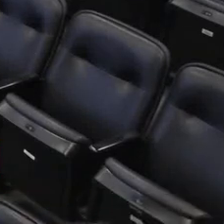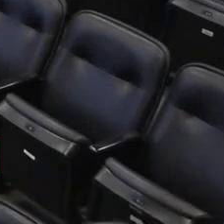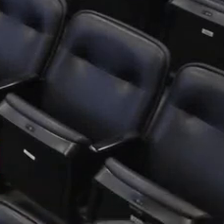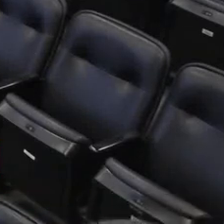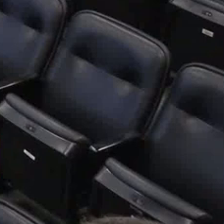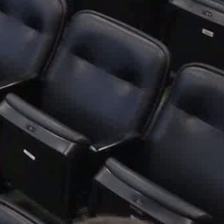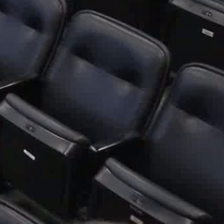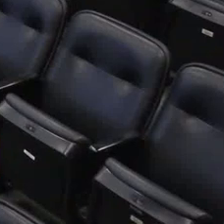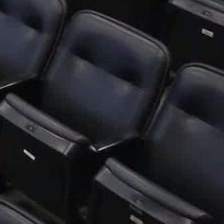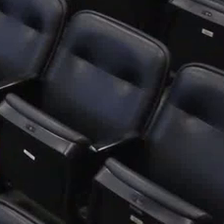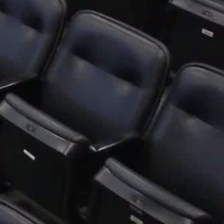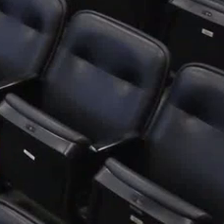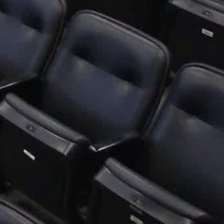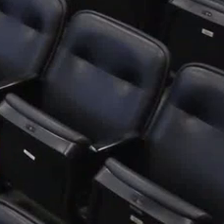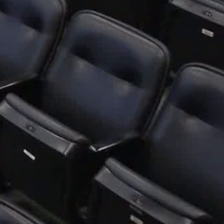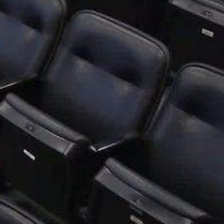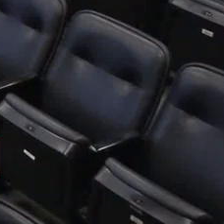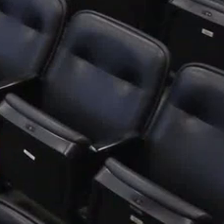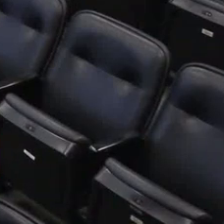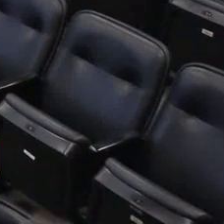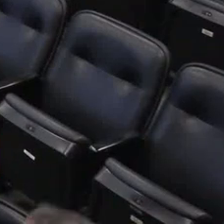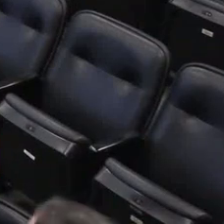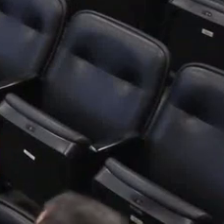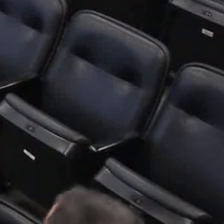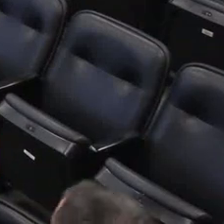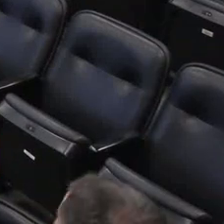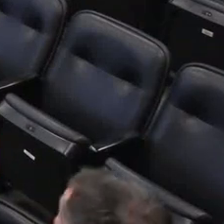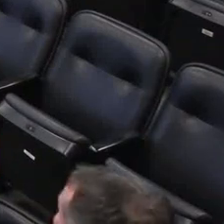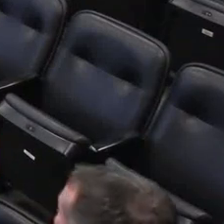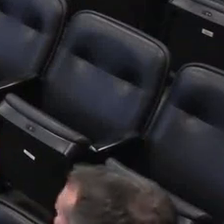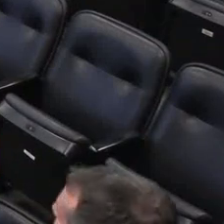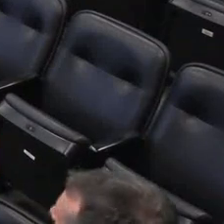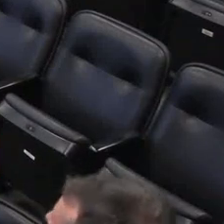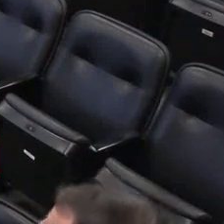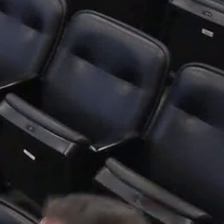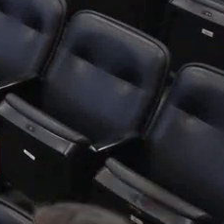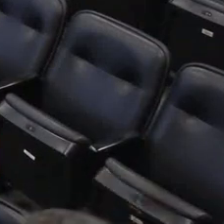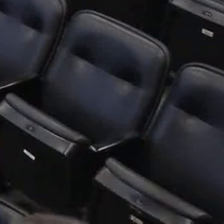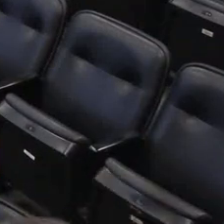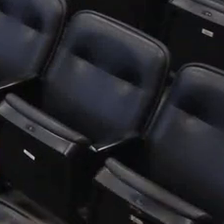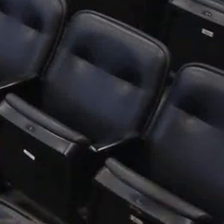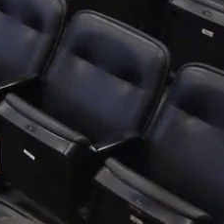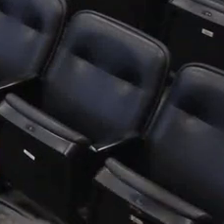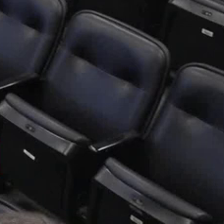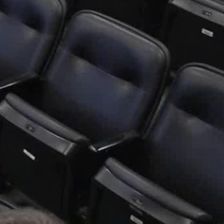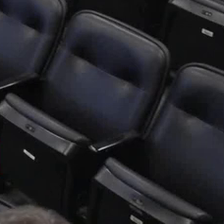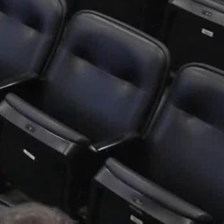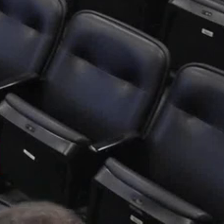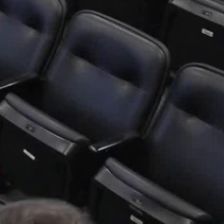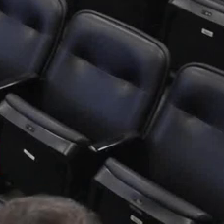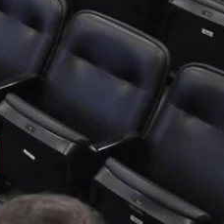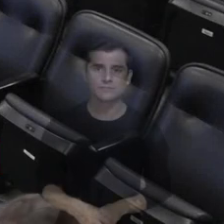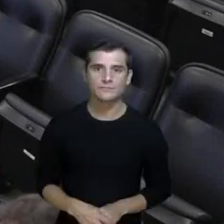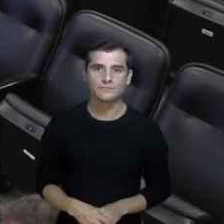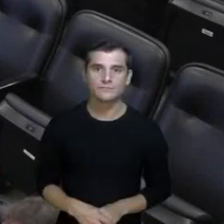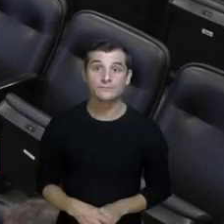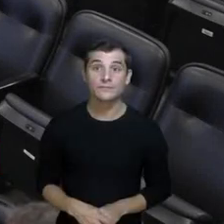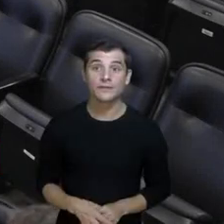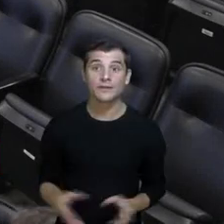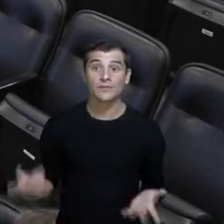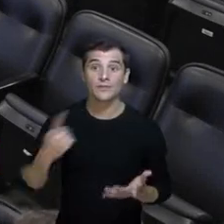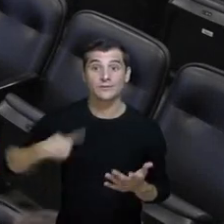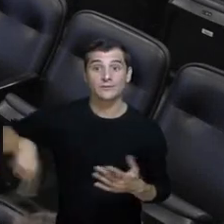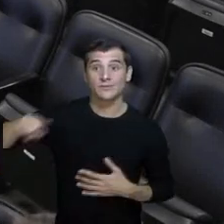tem dois jornalistas não tem como muito bom então agora eh a gente ouviu aqui